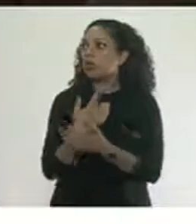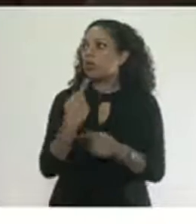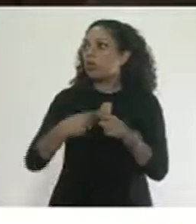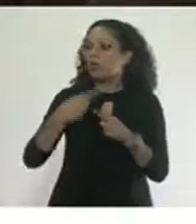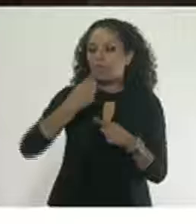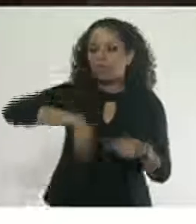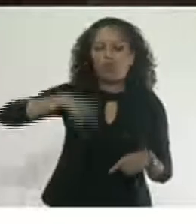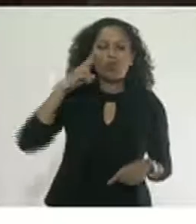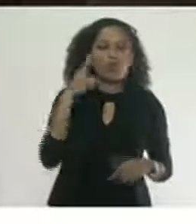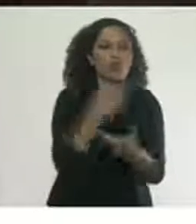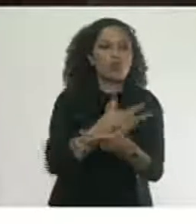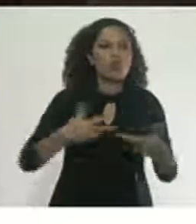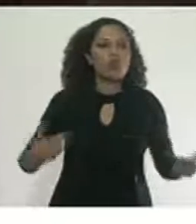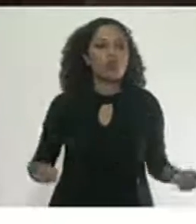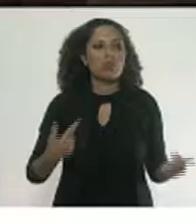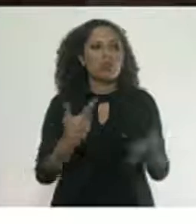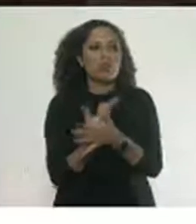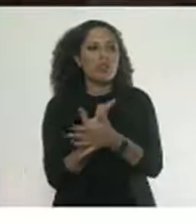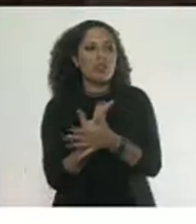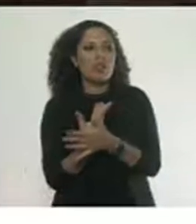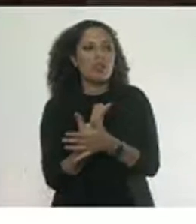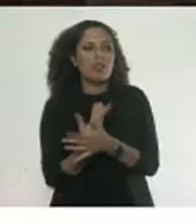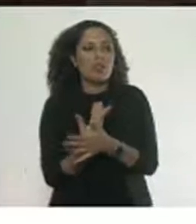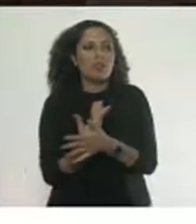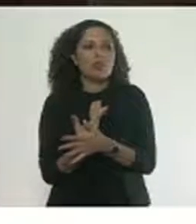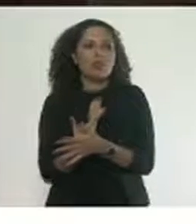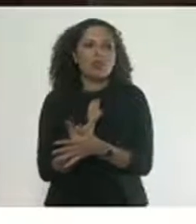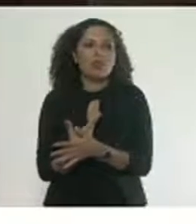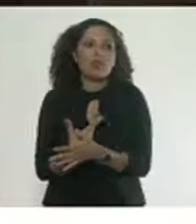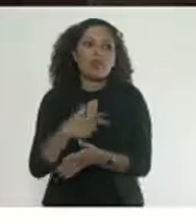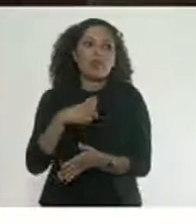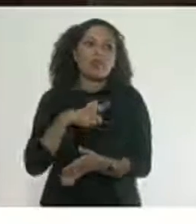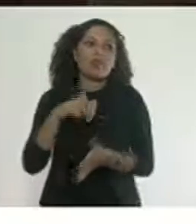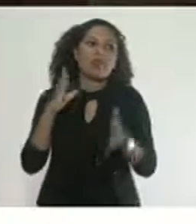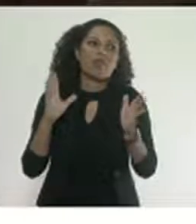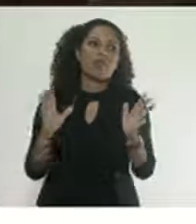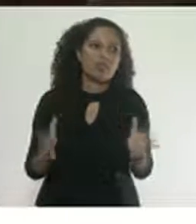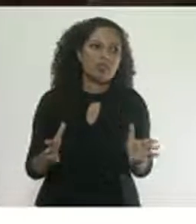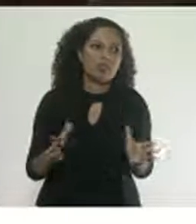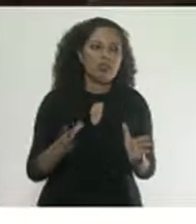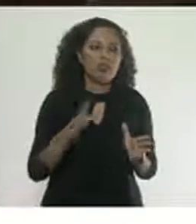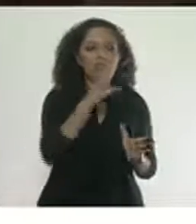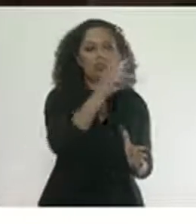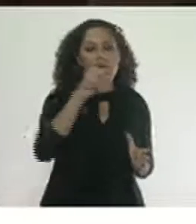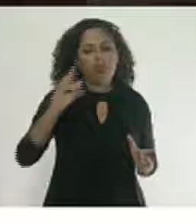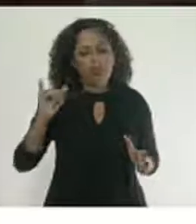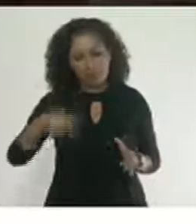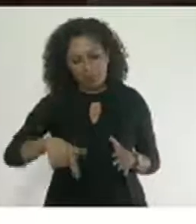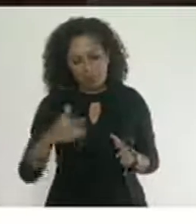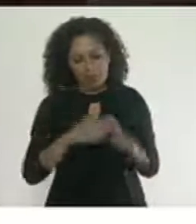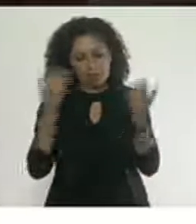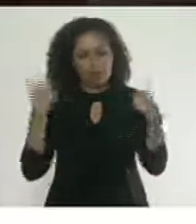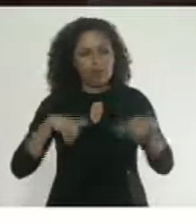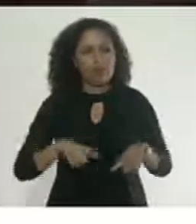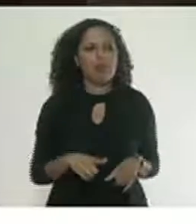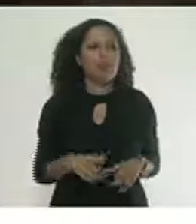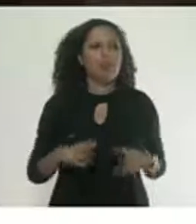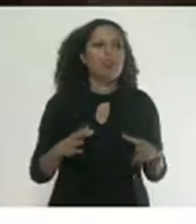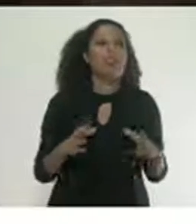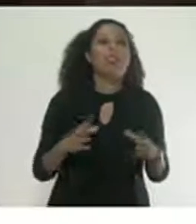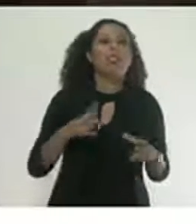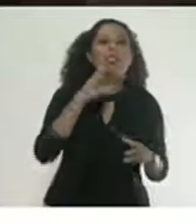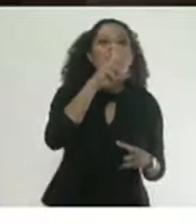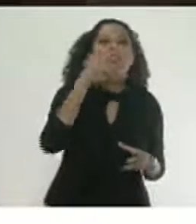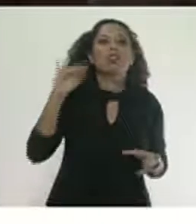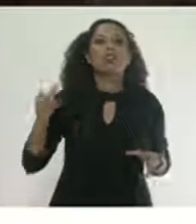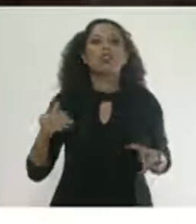que o desvio de armas, senhor presidente, já foi matéria de CPI aqui dentro dessa casa. A CPI das